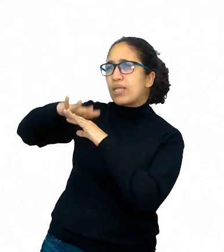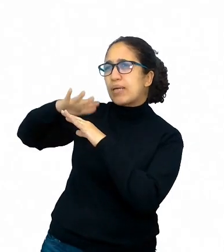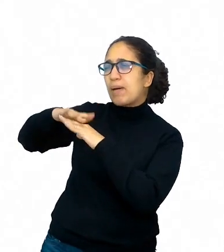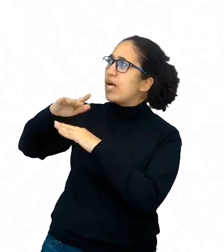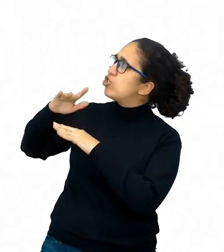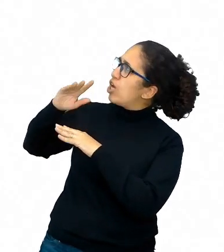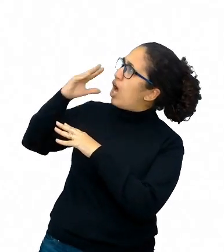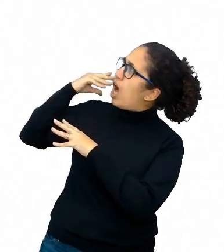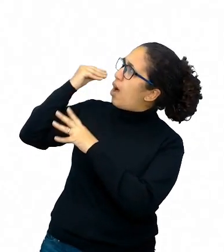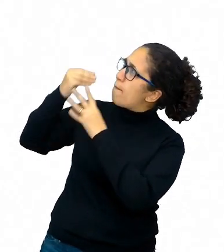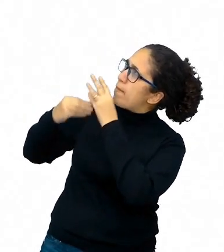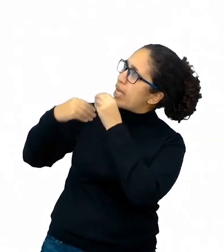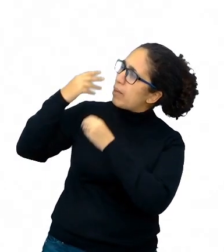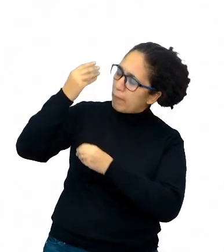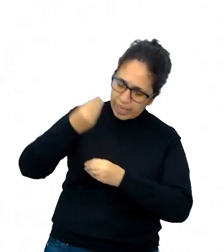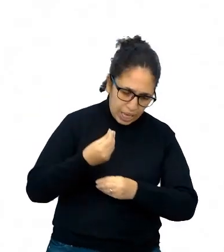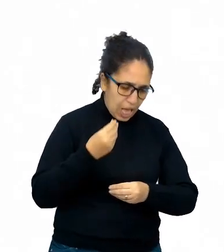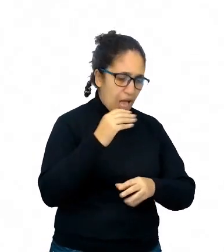consiga resolver.